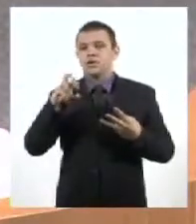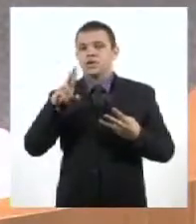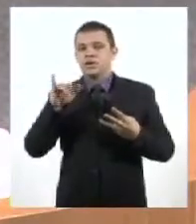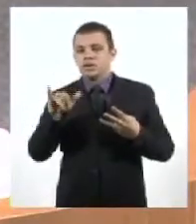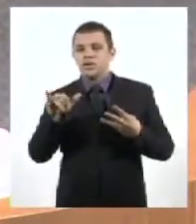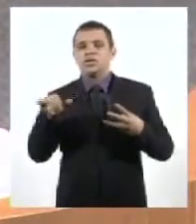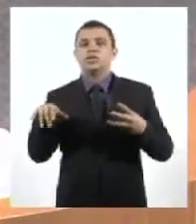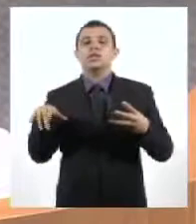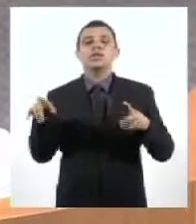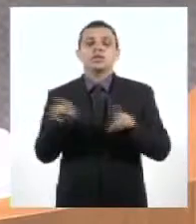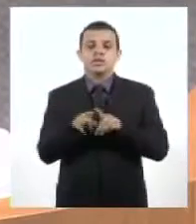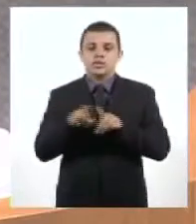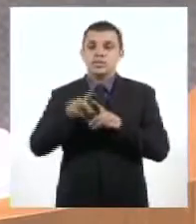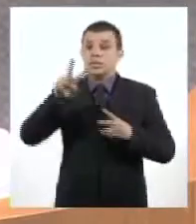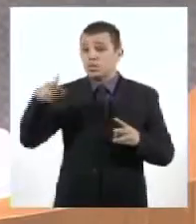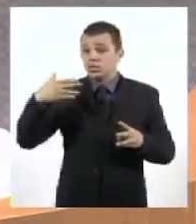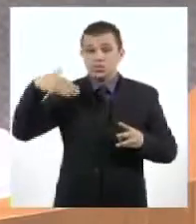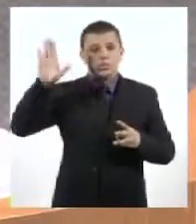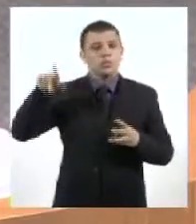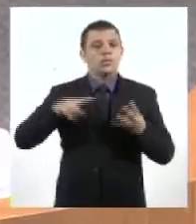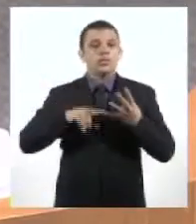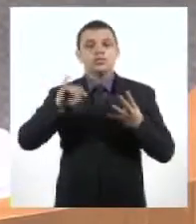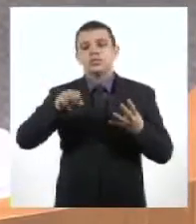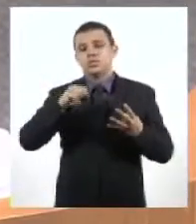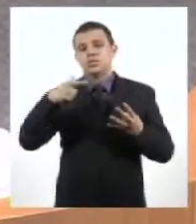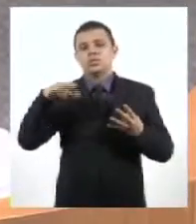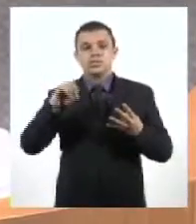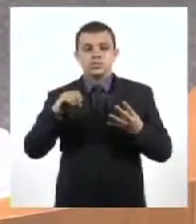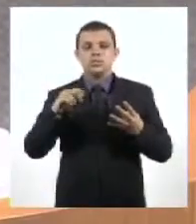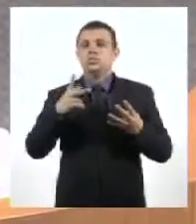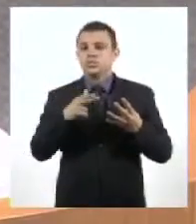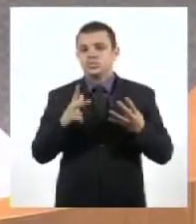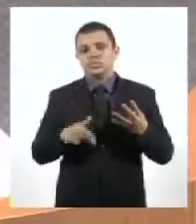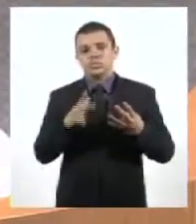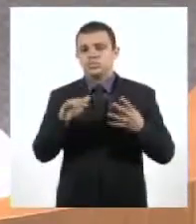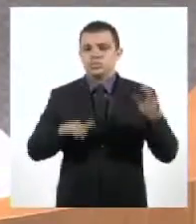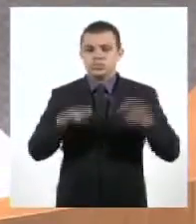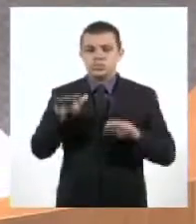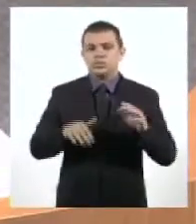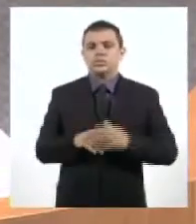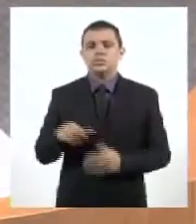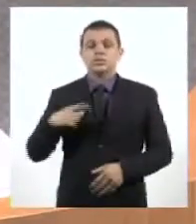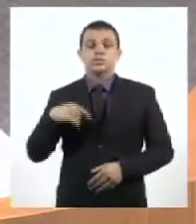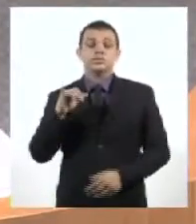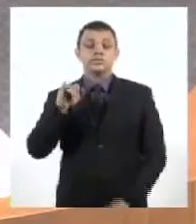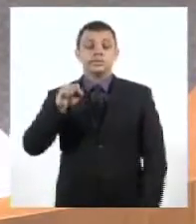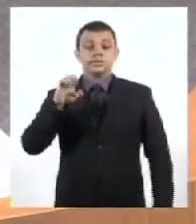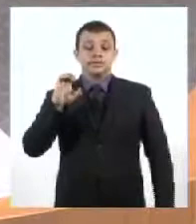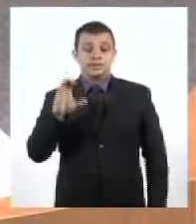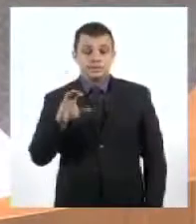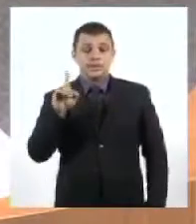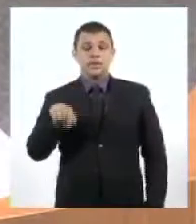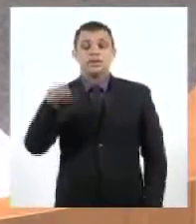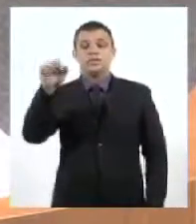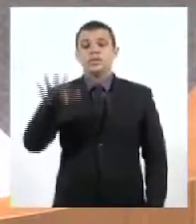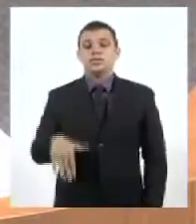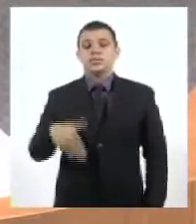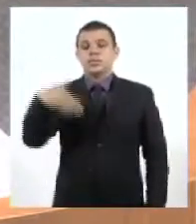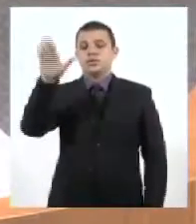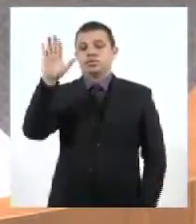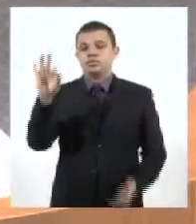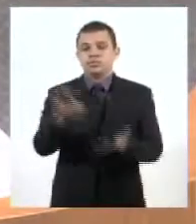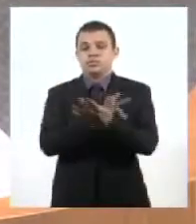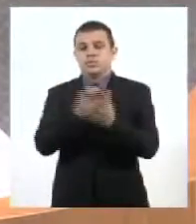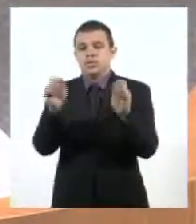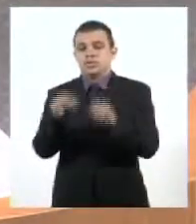de R$ 2 milhões a mais, e o João Marquise também, essa mesma faixa de preço. Ou seja, o ISEC ainda foi o instituto mais barato